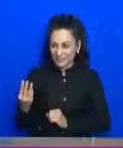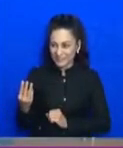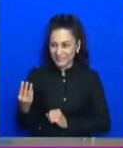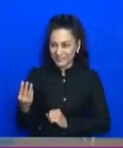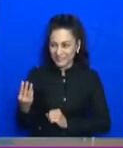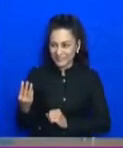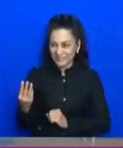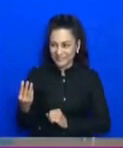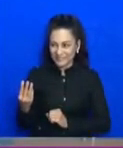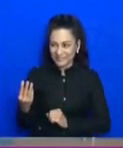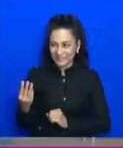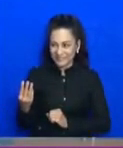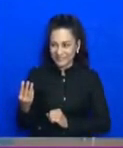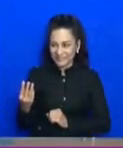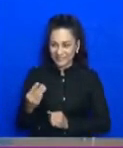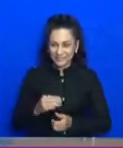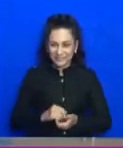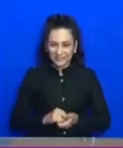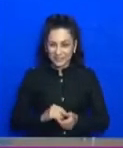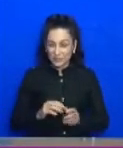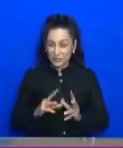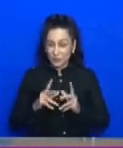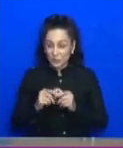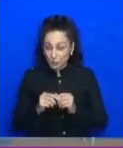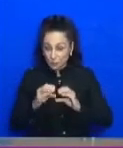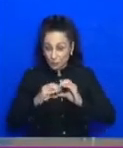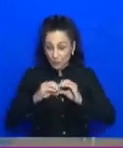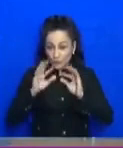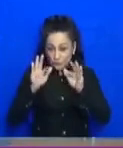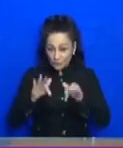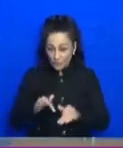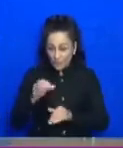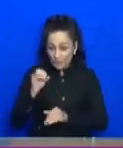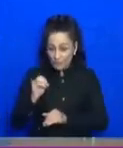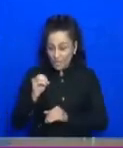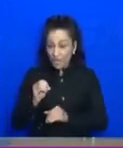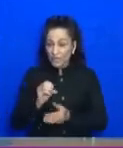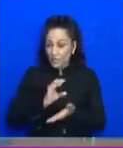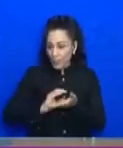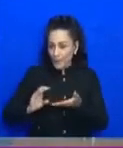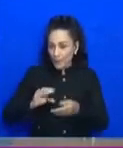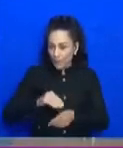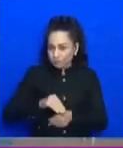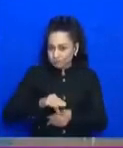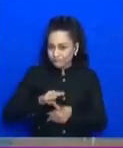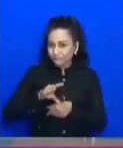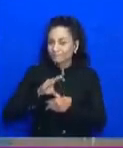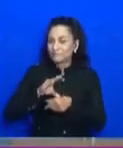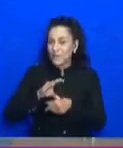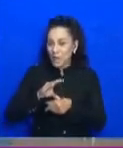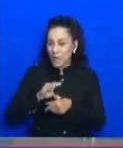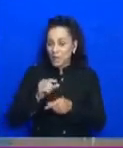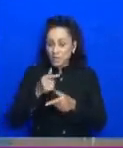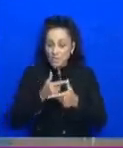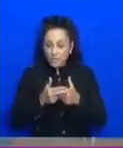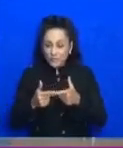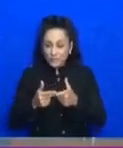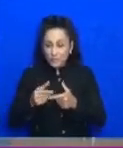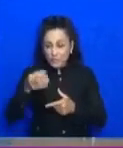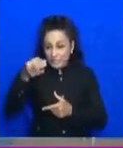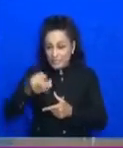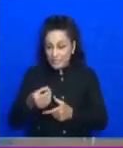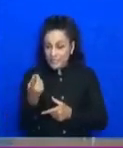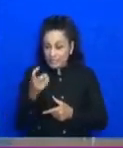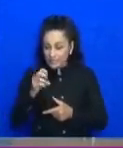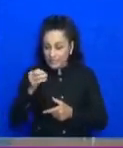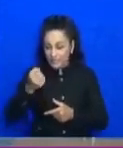Verde, 23. E todo o concurso final zero da Loto Fácil conta com um prêmio ainda maior que é dividido entre os acertadores dos 15